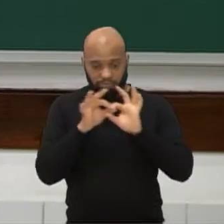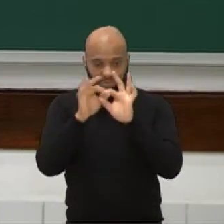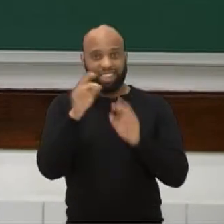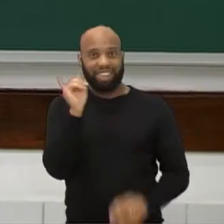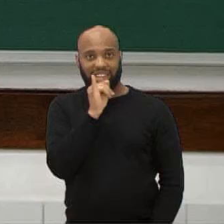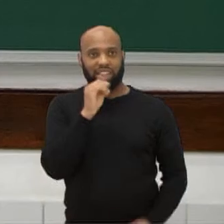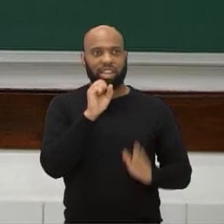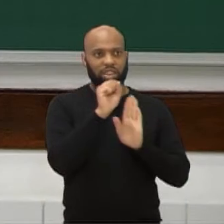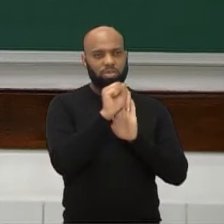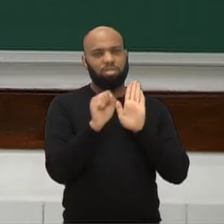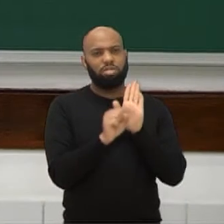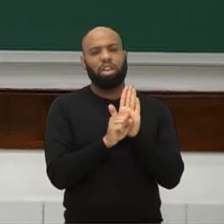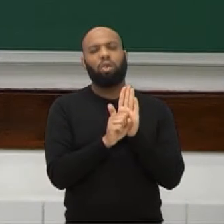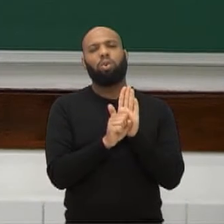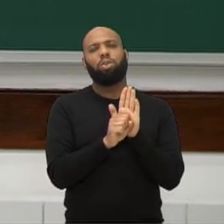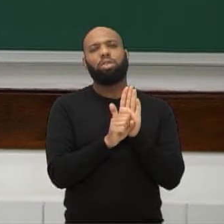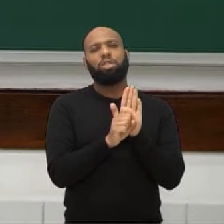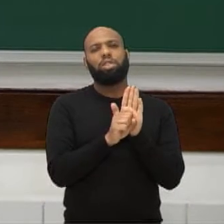no século